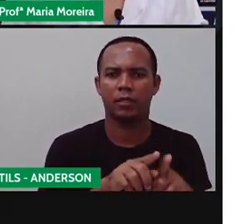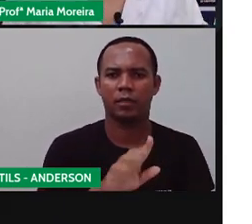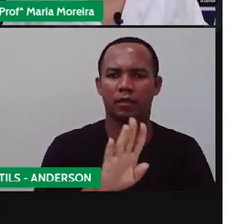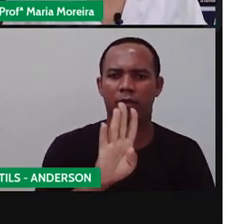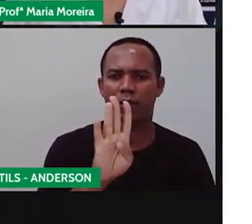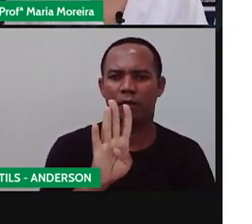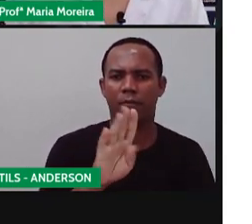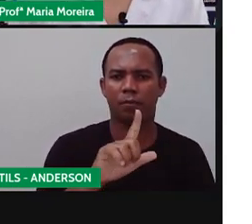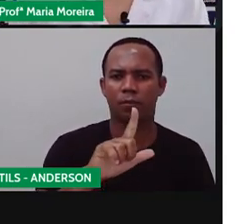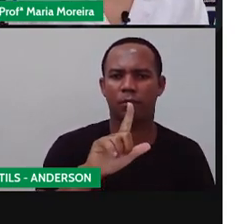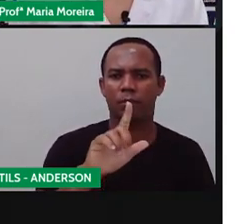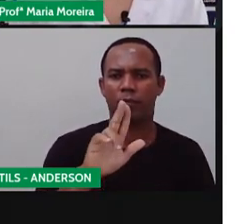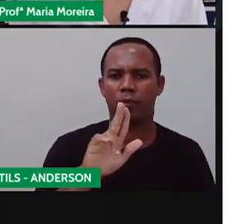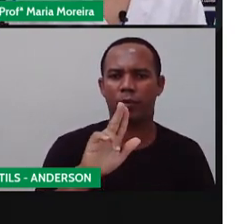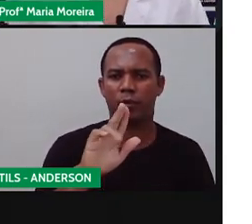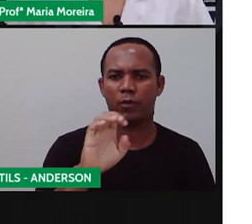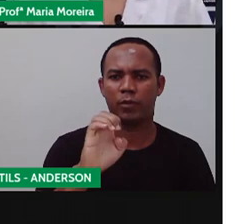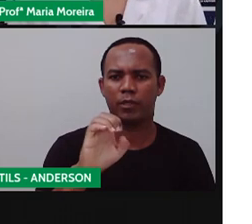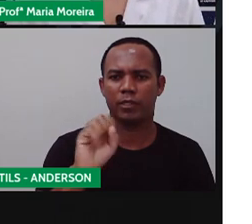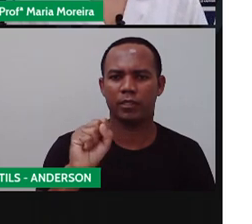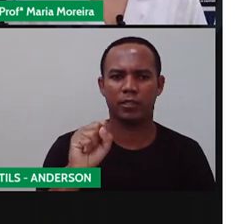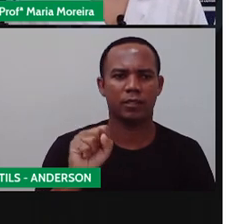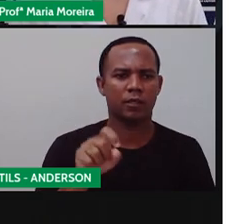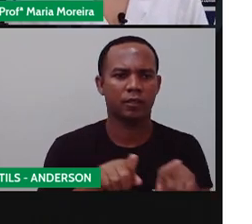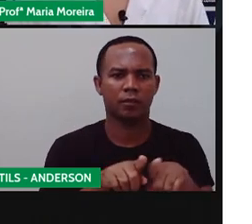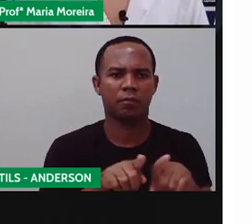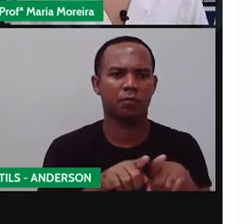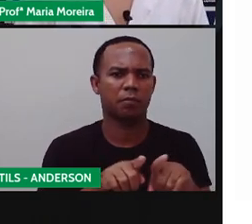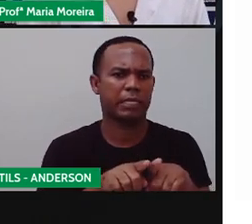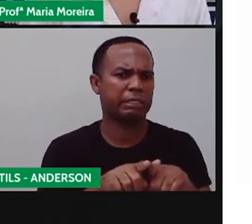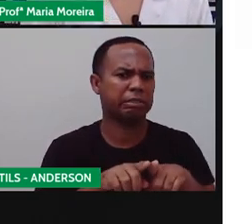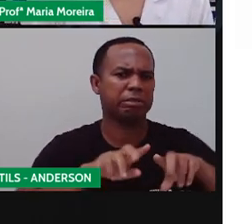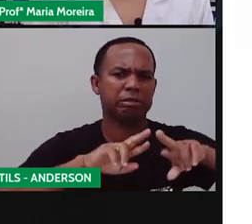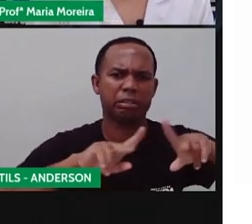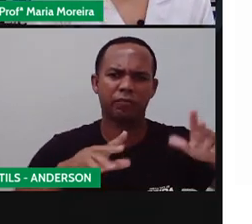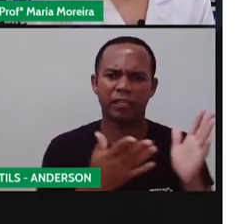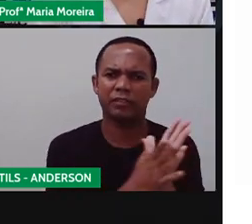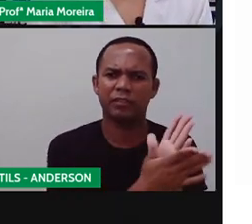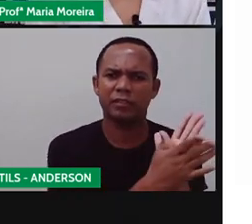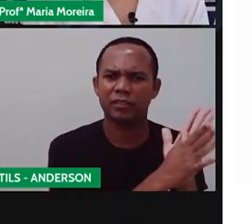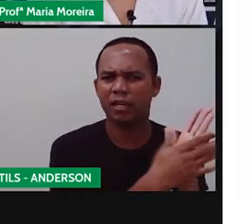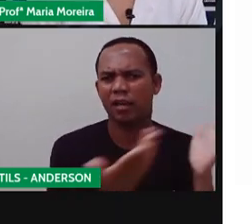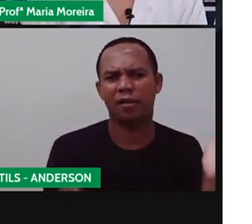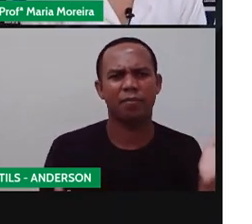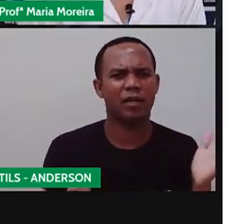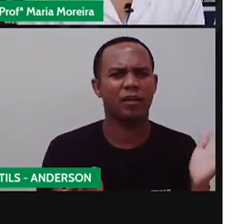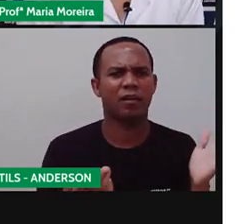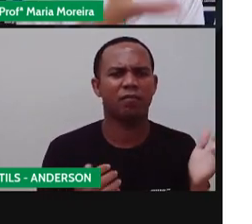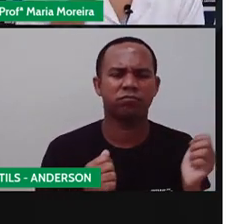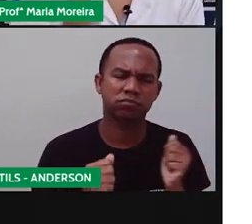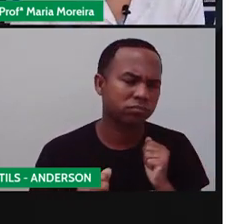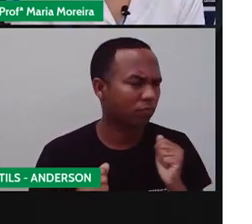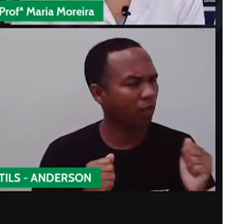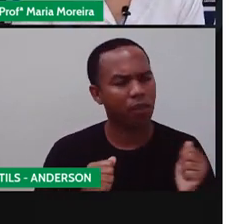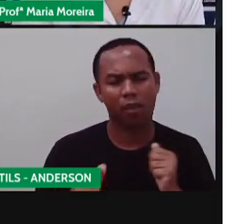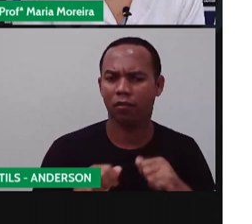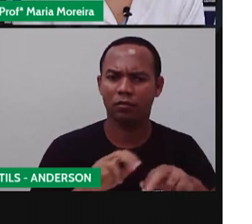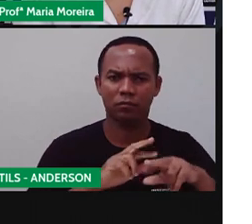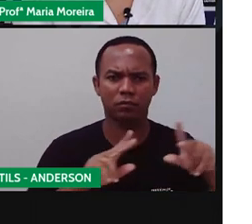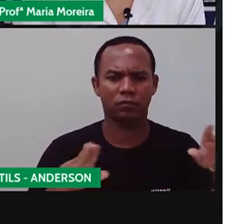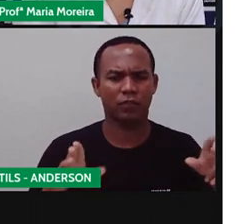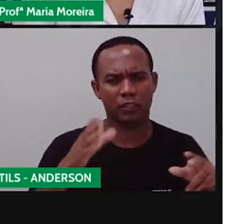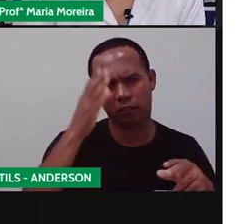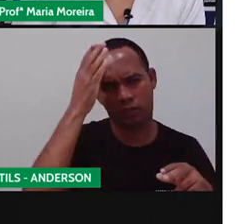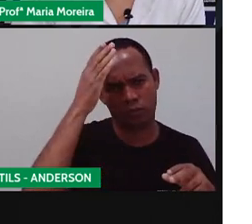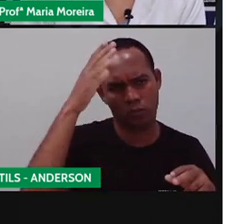o samba, o reggae, gêneros que formam o quê? Música do século XX, né? Que estão